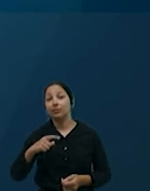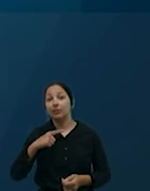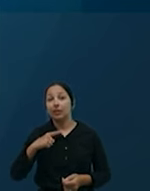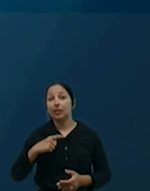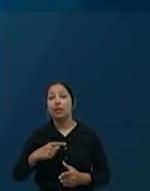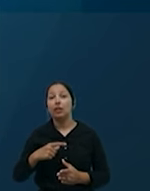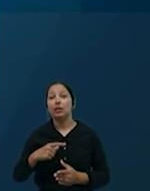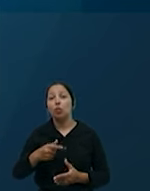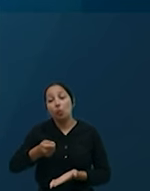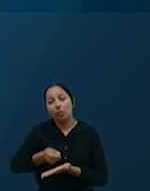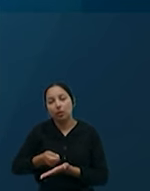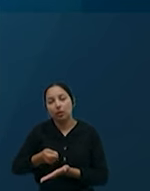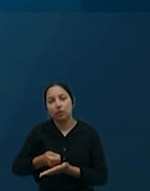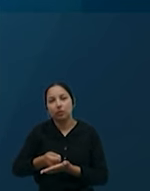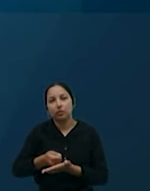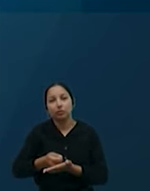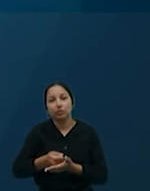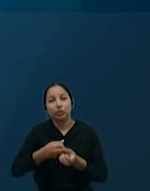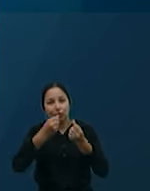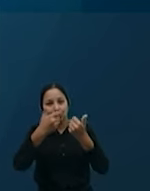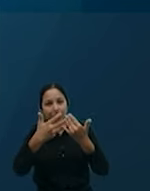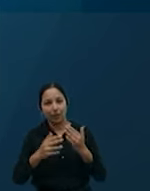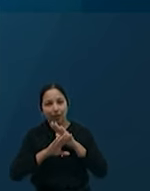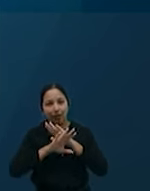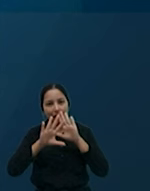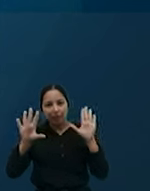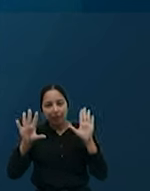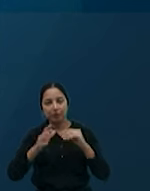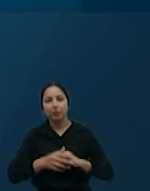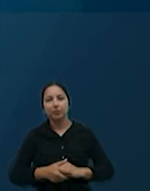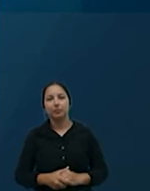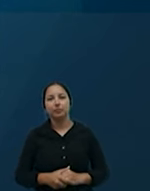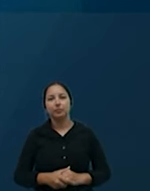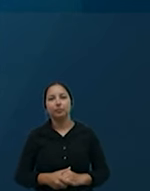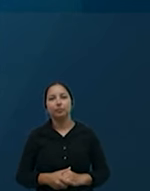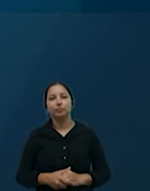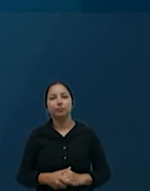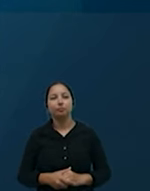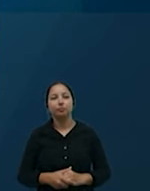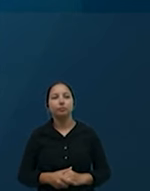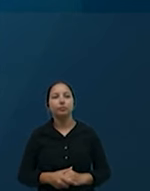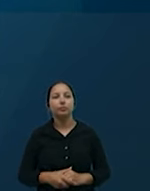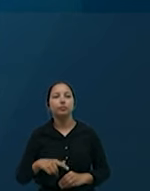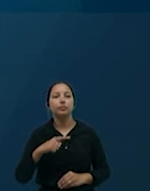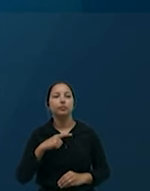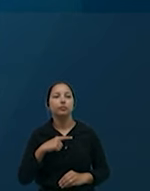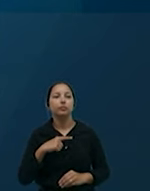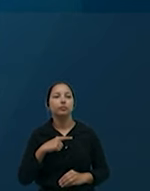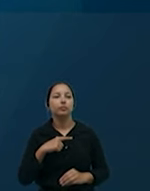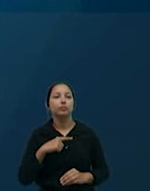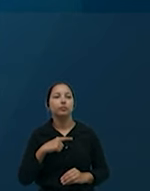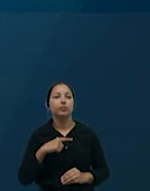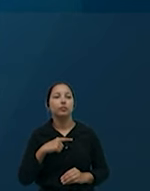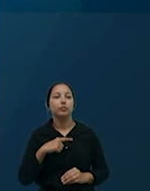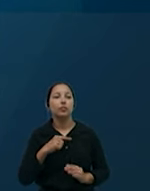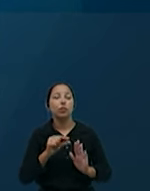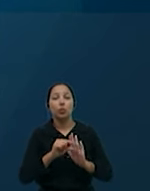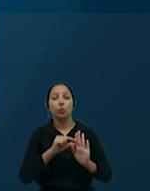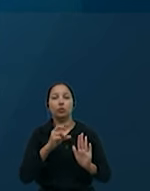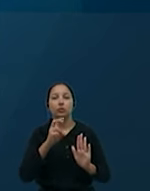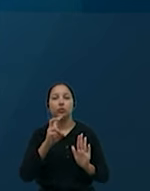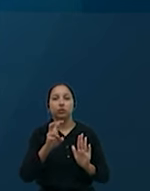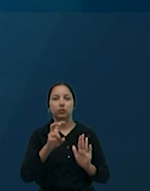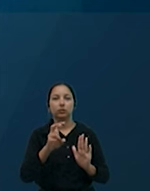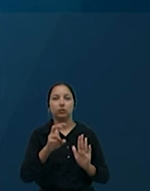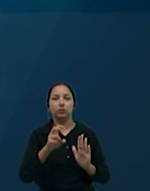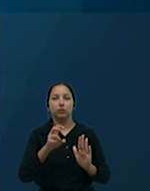questão do tema 350. E aí eu trago o item 5 dos embargos de declaração, onde